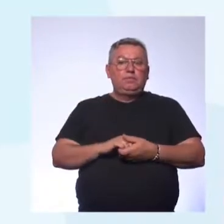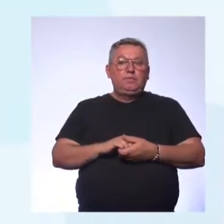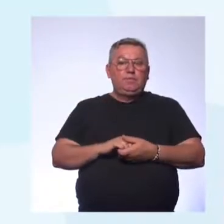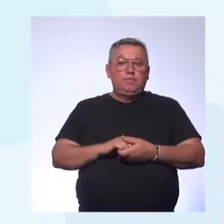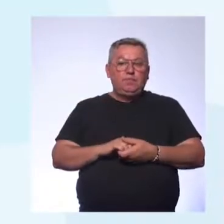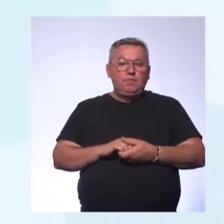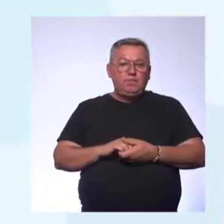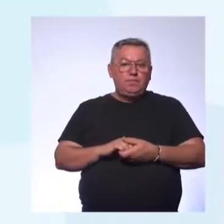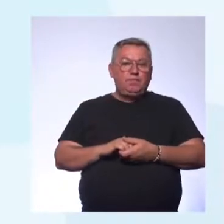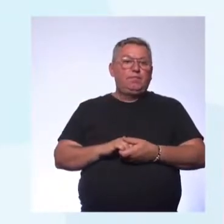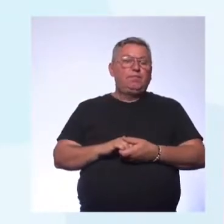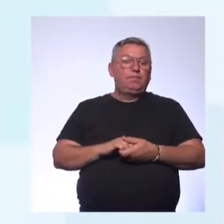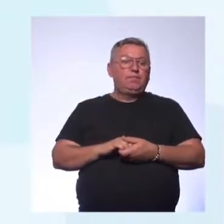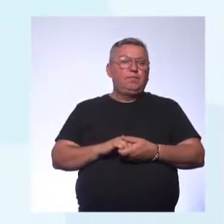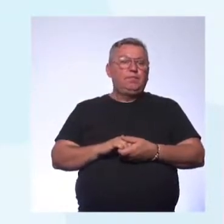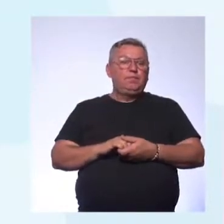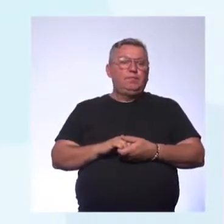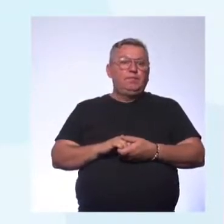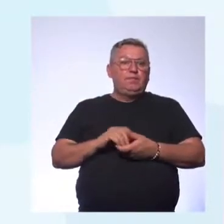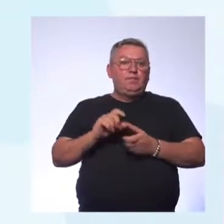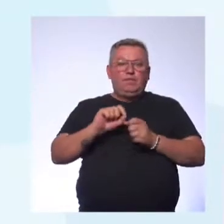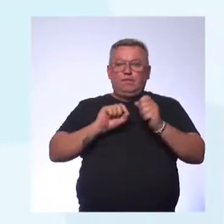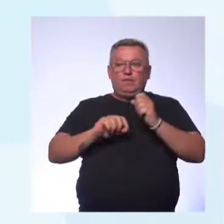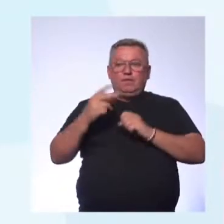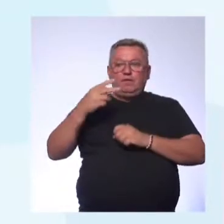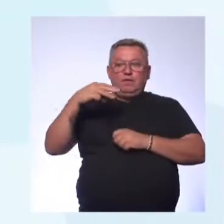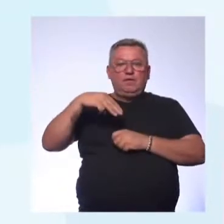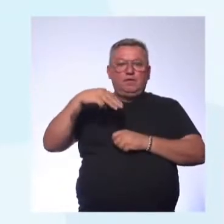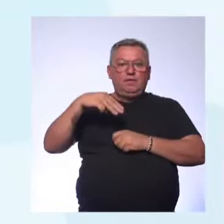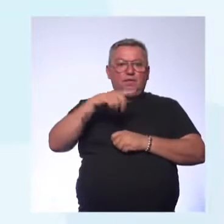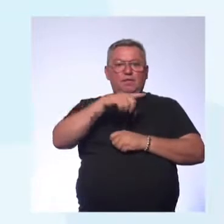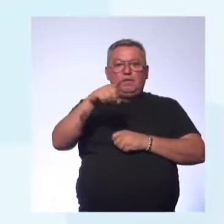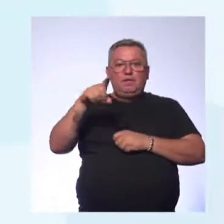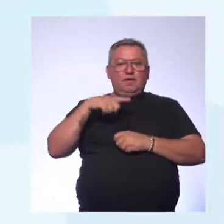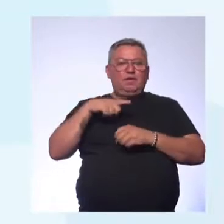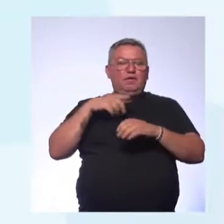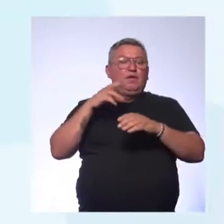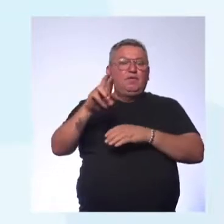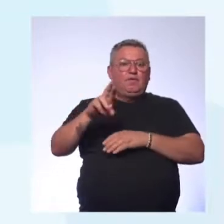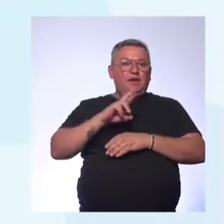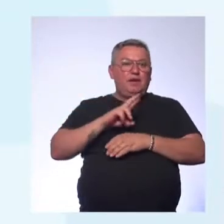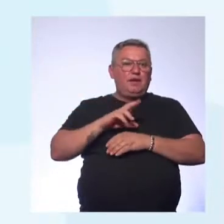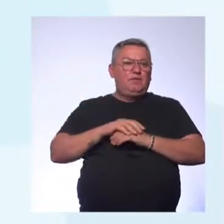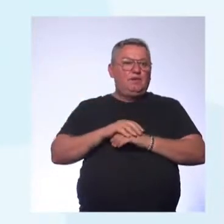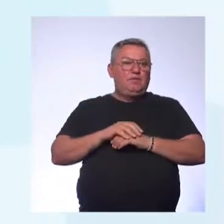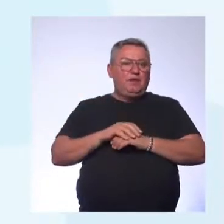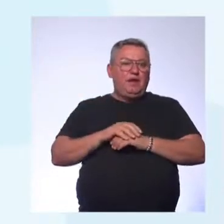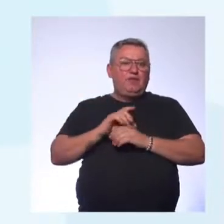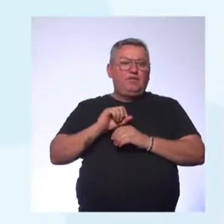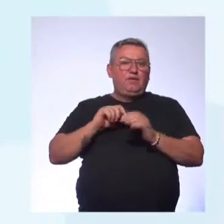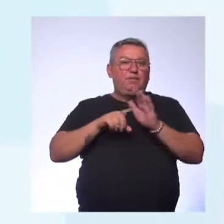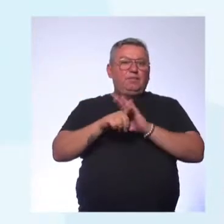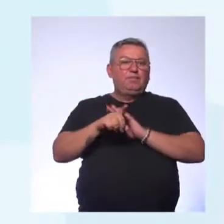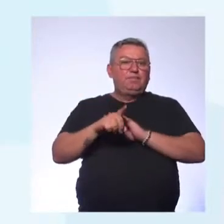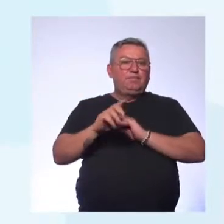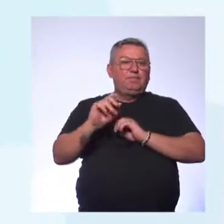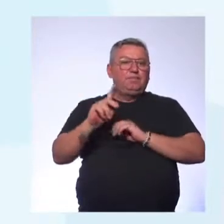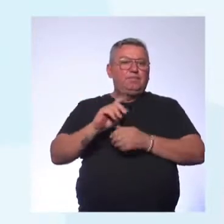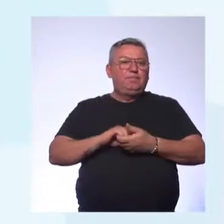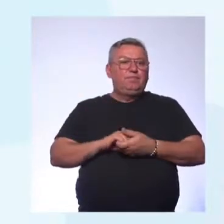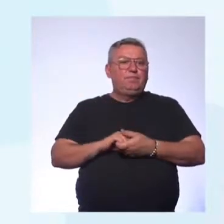de hidrogênio hcn Então temos aí dois minutinhos para vocês estarem respondendo essa pergunta